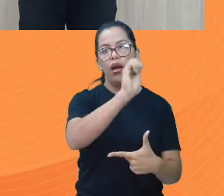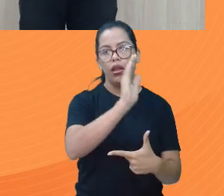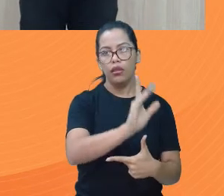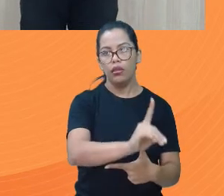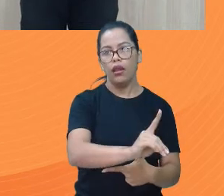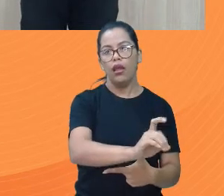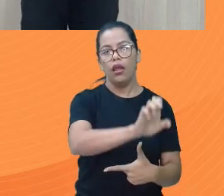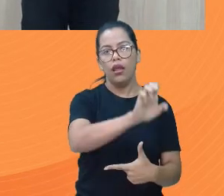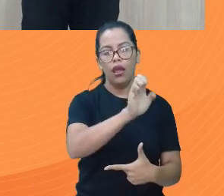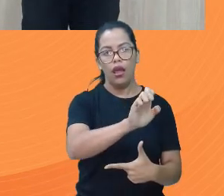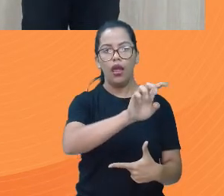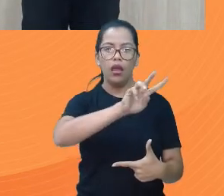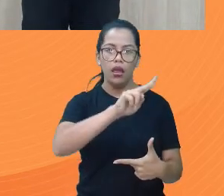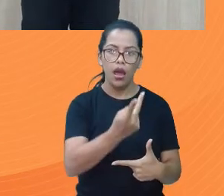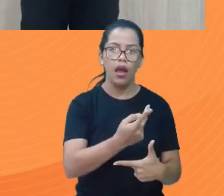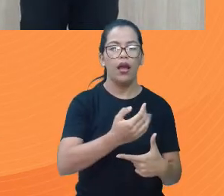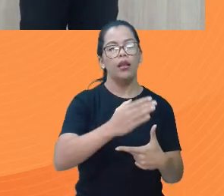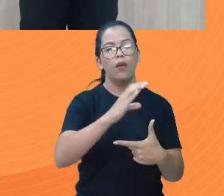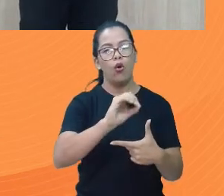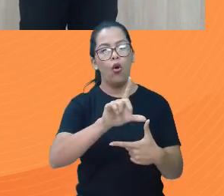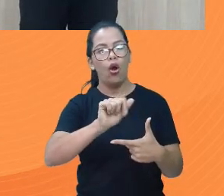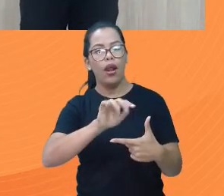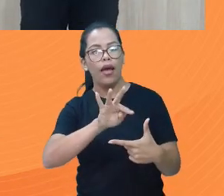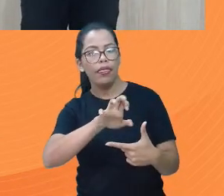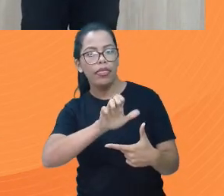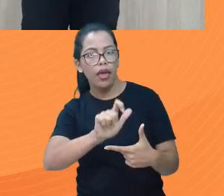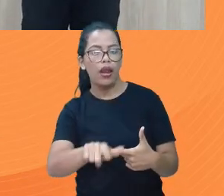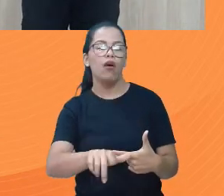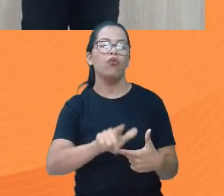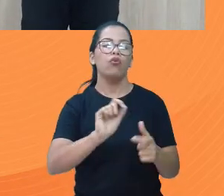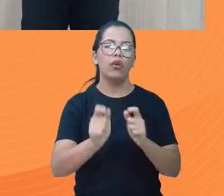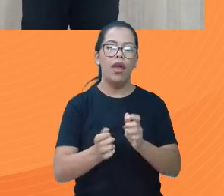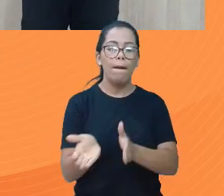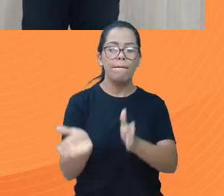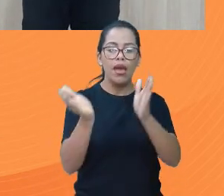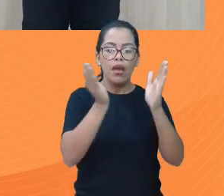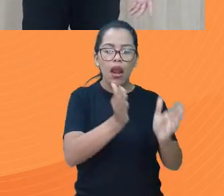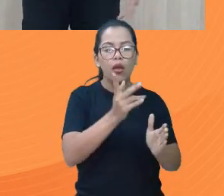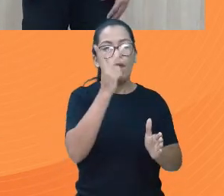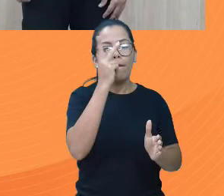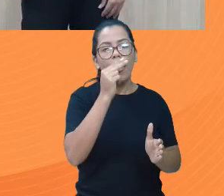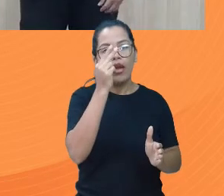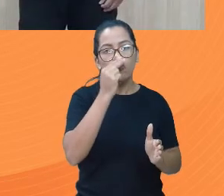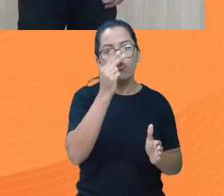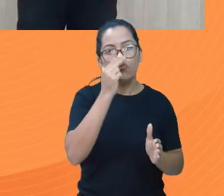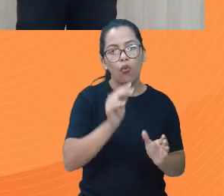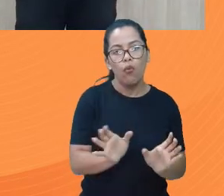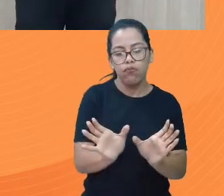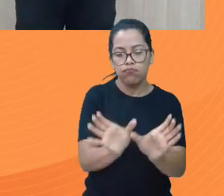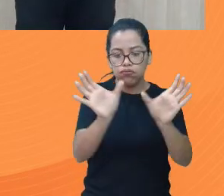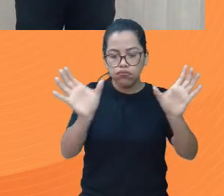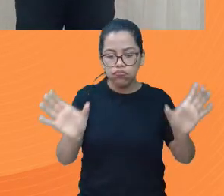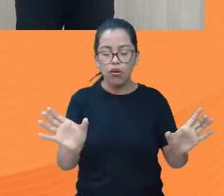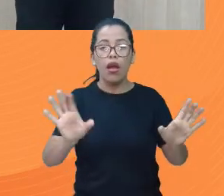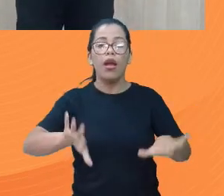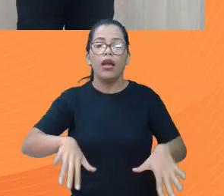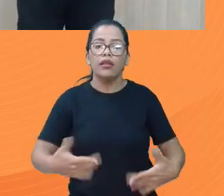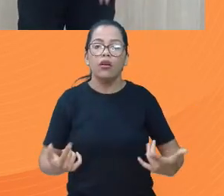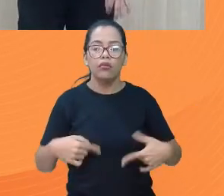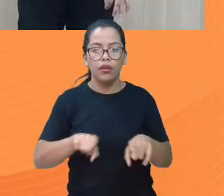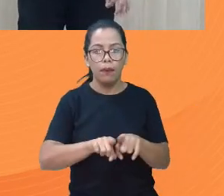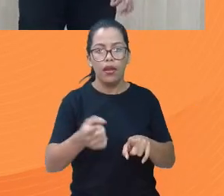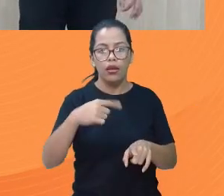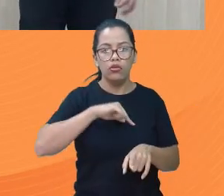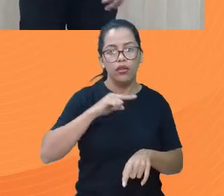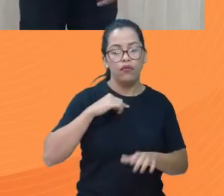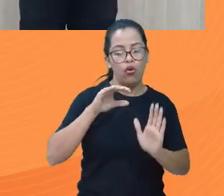ângulo colateral, ângulos que estão do mesmo lado, certinho? Depois disso, a gente viu a definição de ângulos